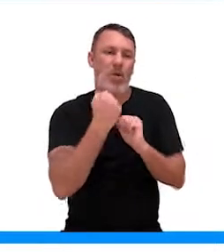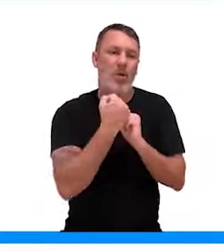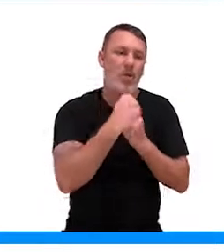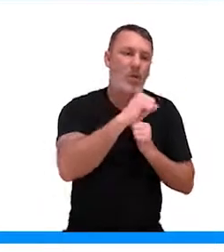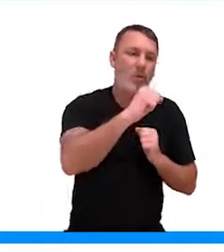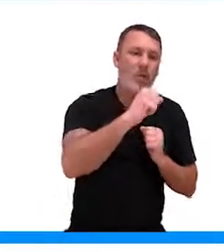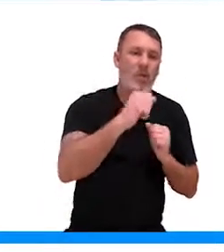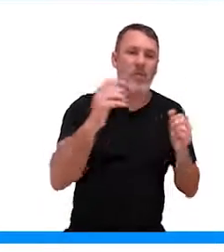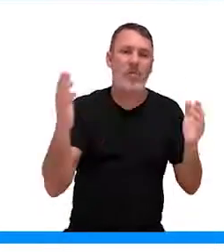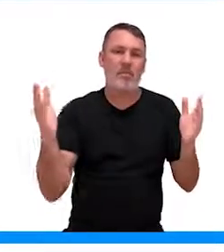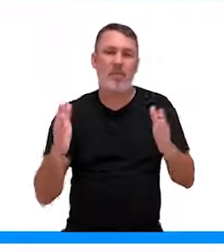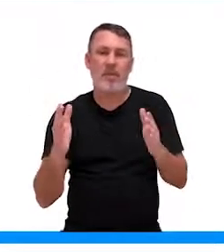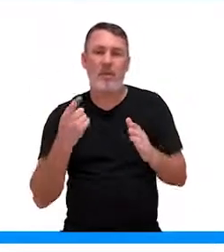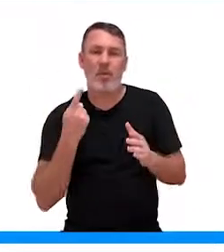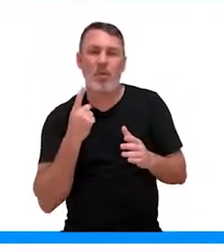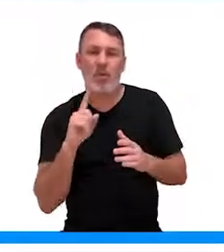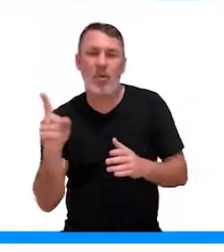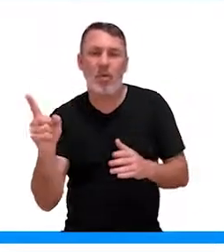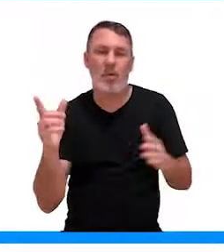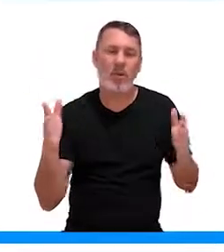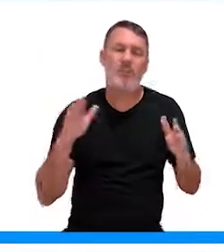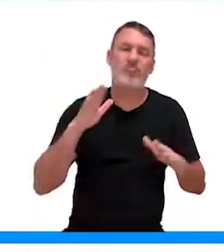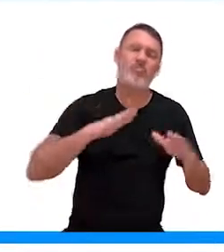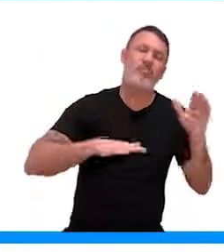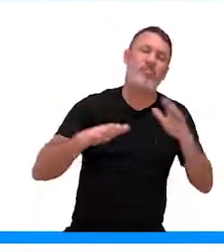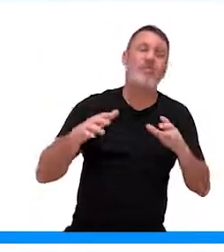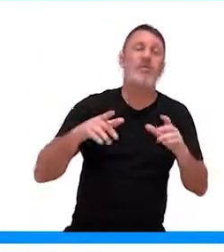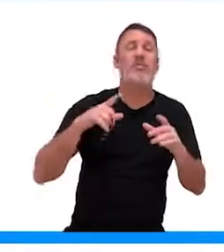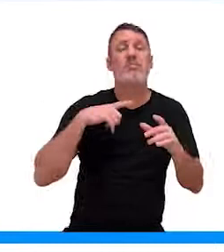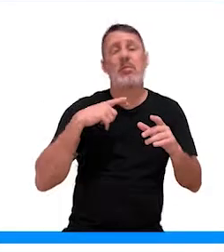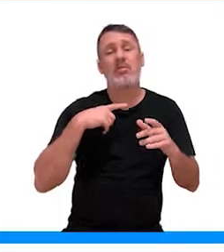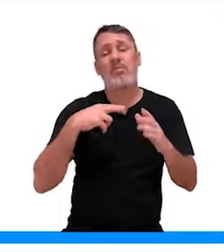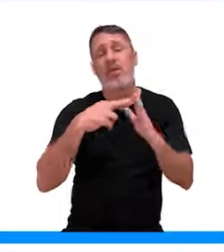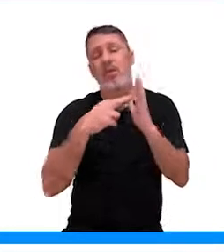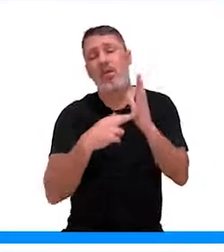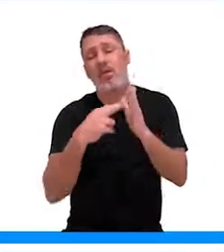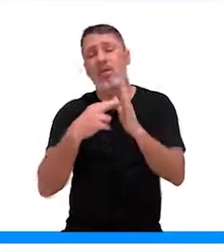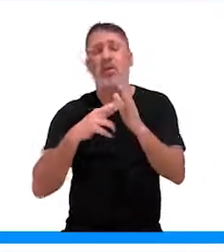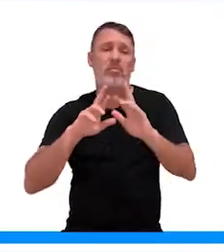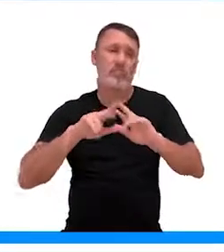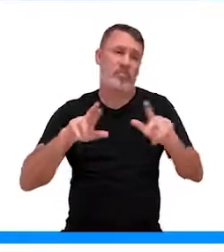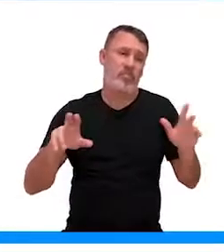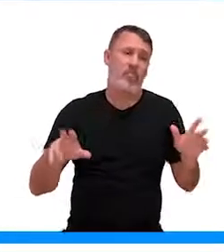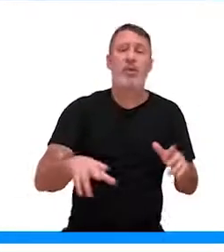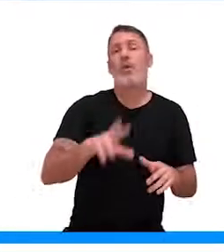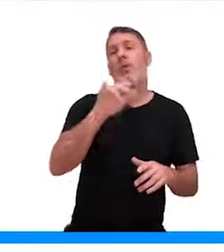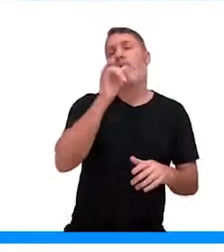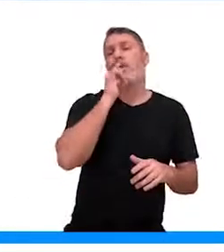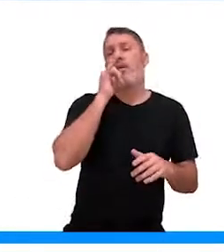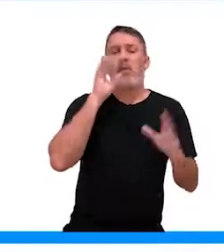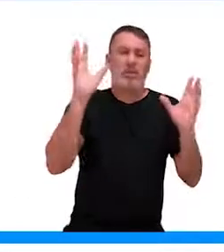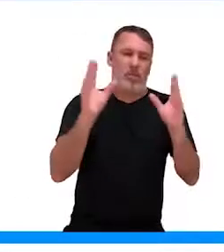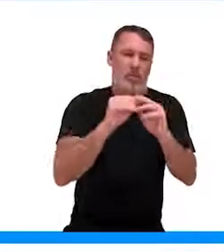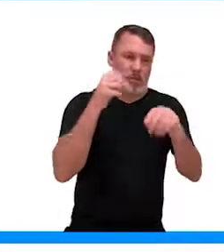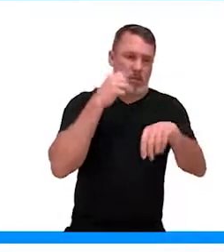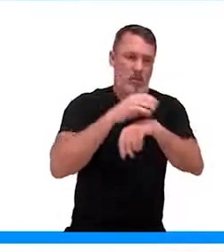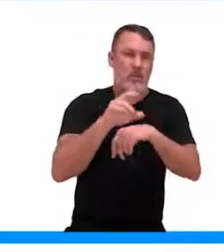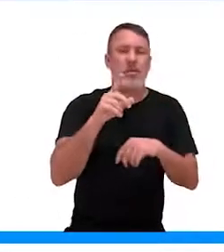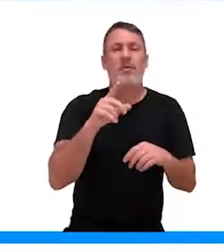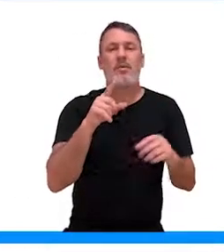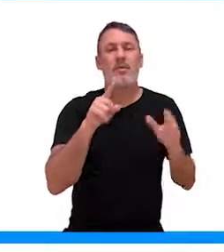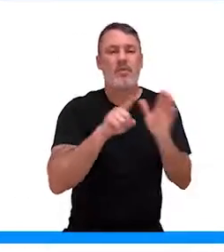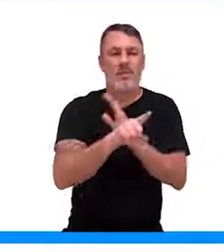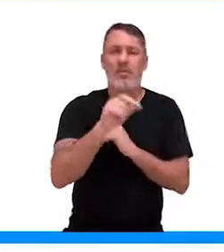aí parcialmente congeladas. Então, são critérios diferentes, né? A mesma coisa, por exemplo, aqui uma breve comparação com a questão de